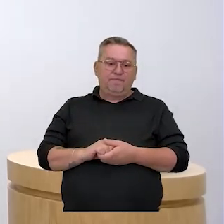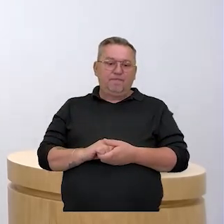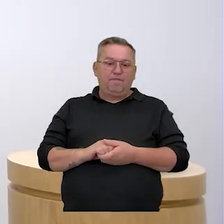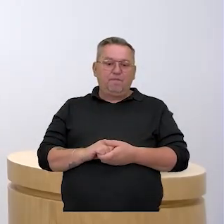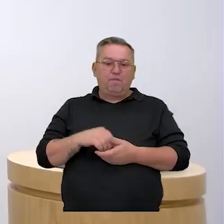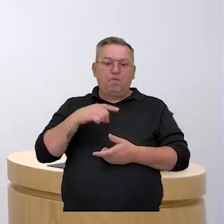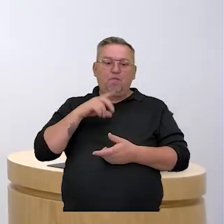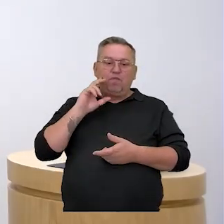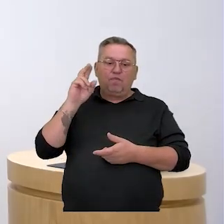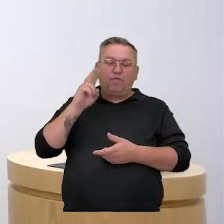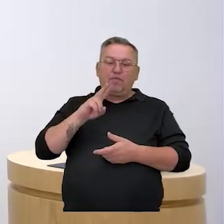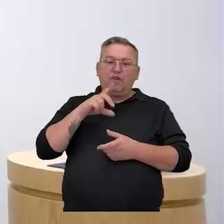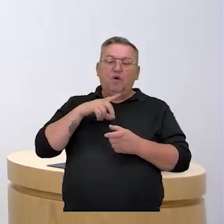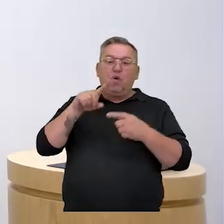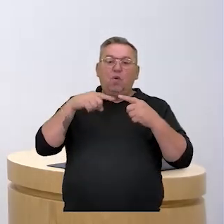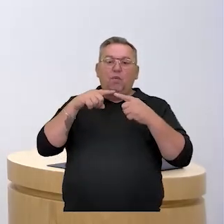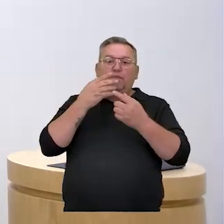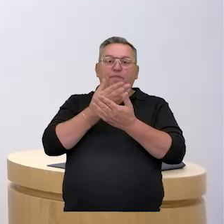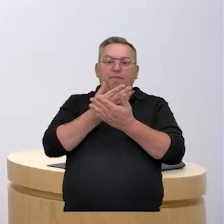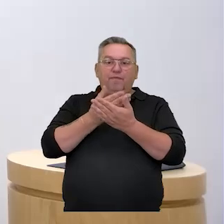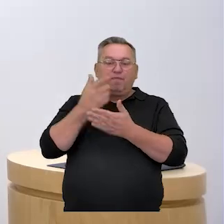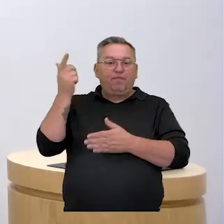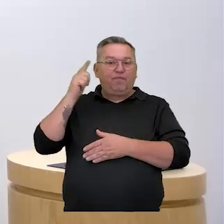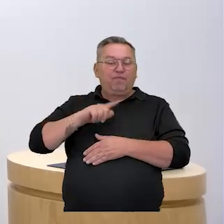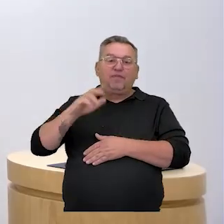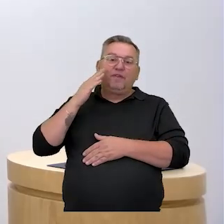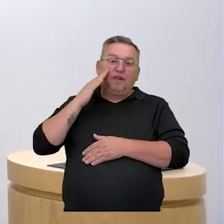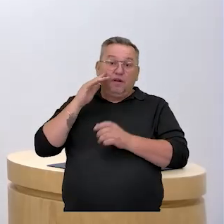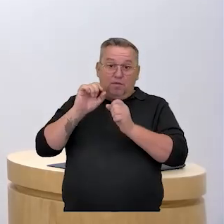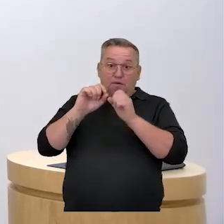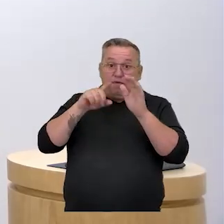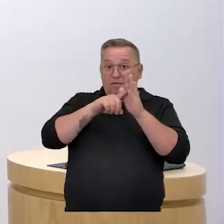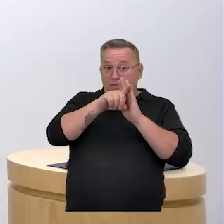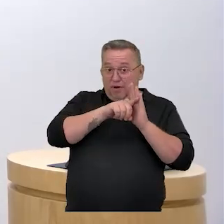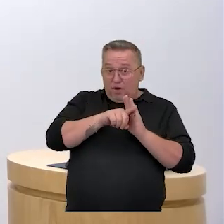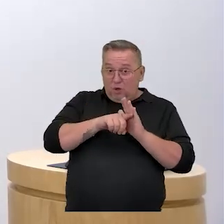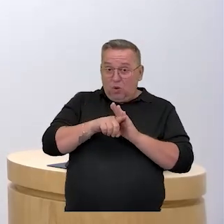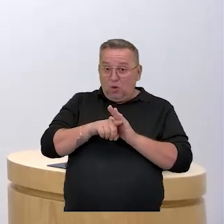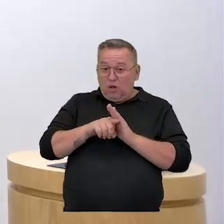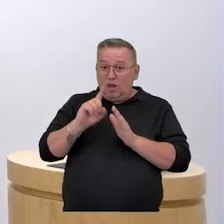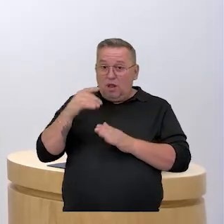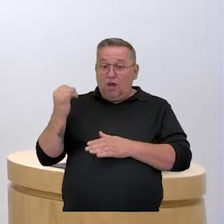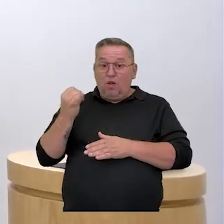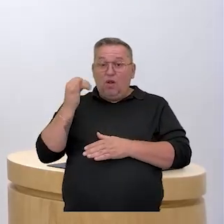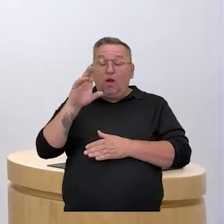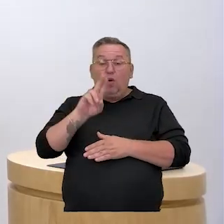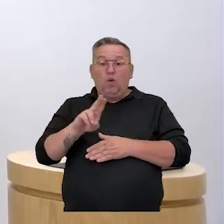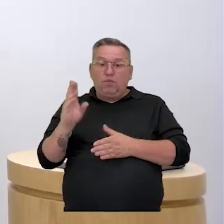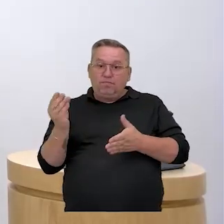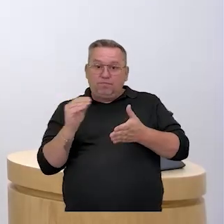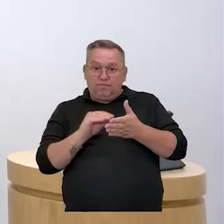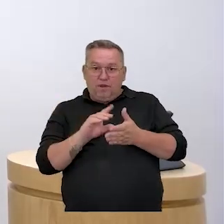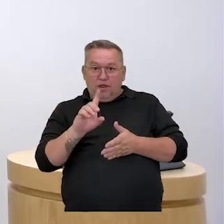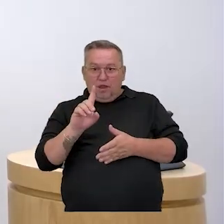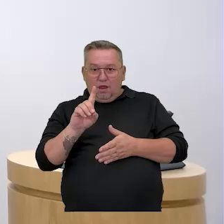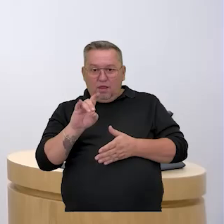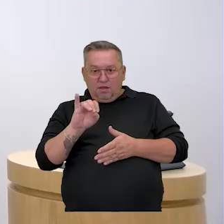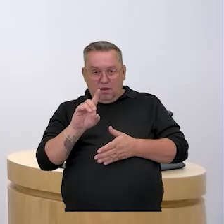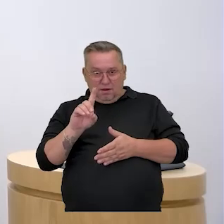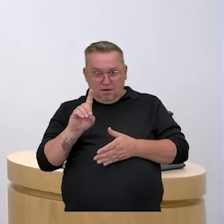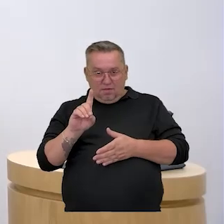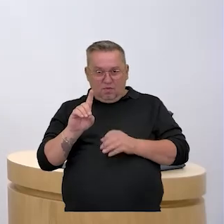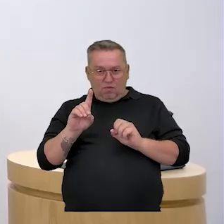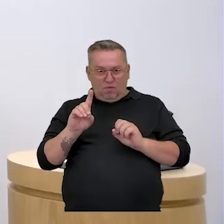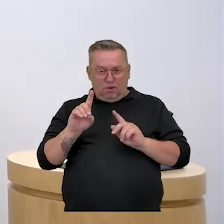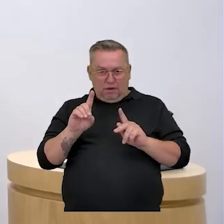did, o objetivo dessa aula é você entender que para fazer pergunta, você vai usar o did, então, para indicar que